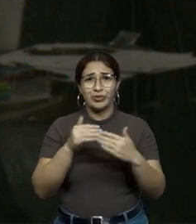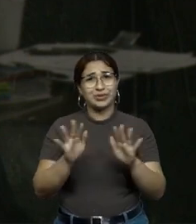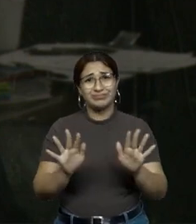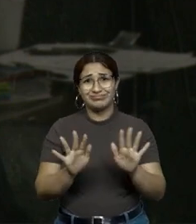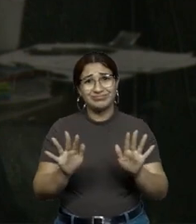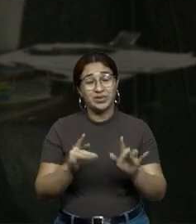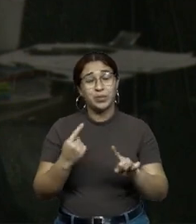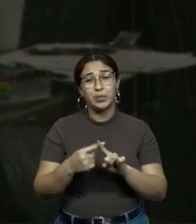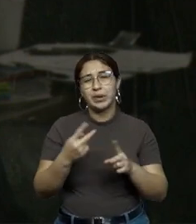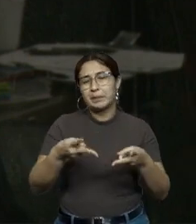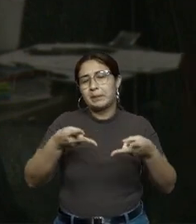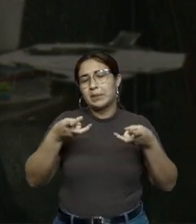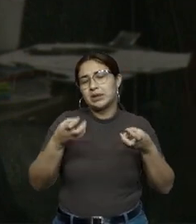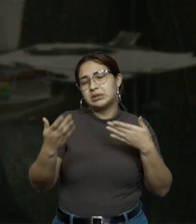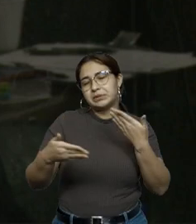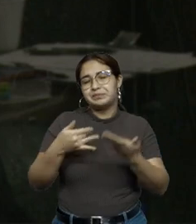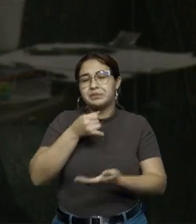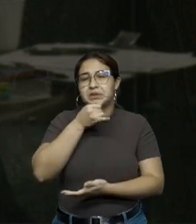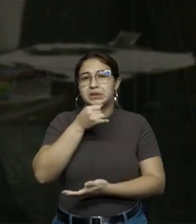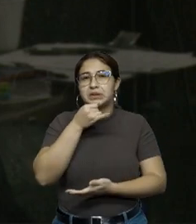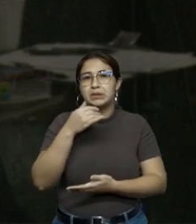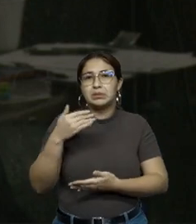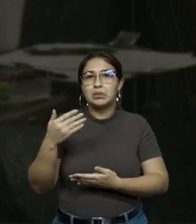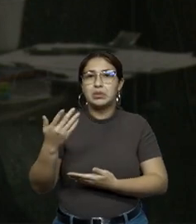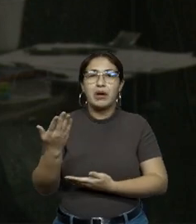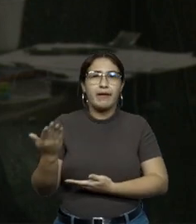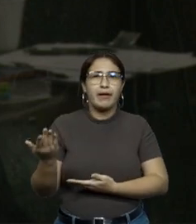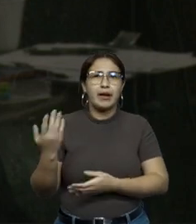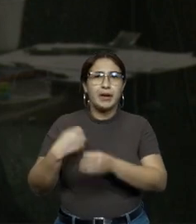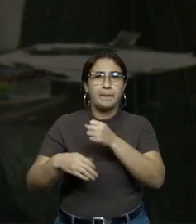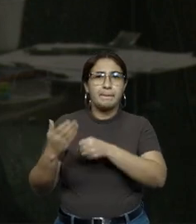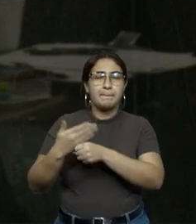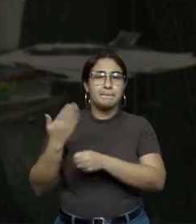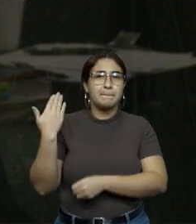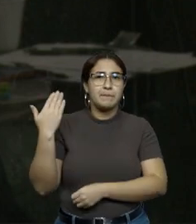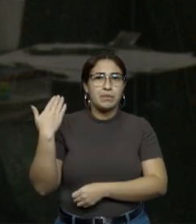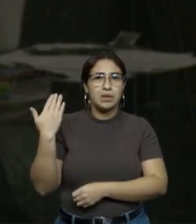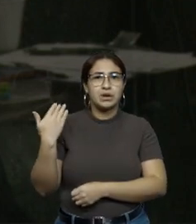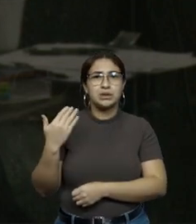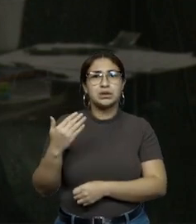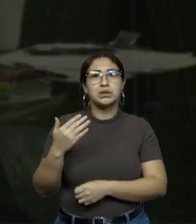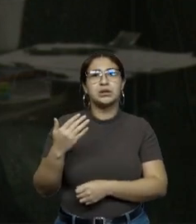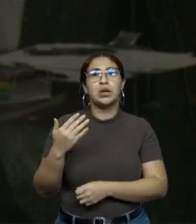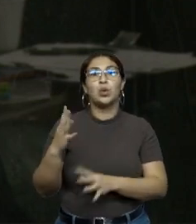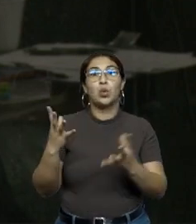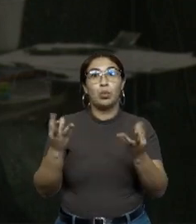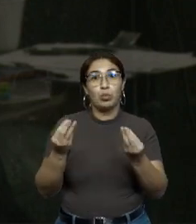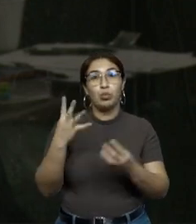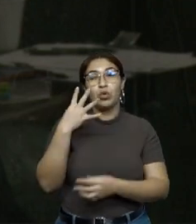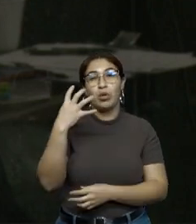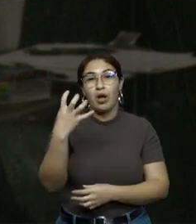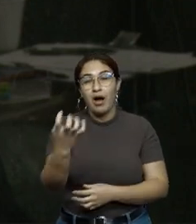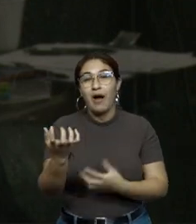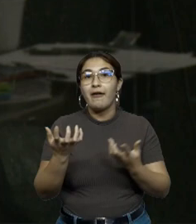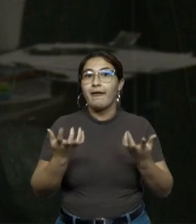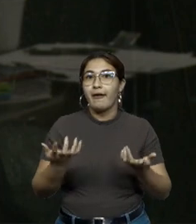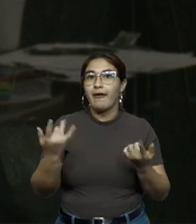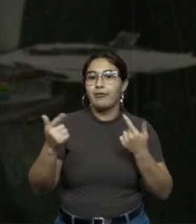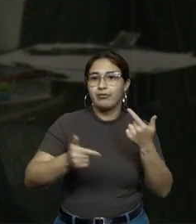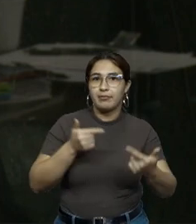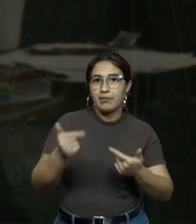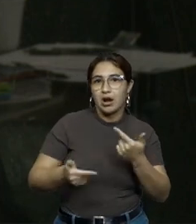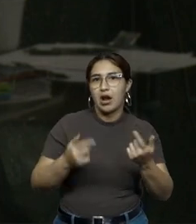gente observa por exemplo que esse processo seletivo esse último é esse que a gente tá debatendo aqui atraiu bastante gente dos Municípios daqui da região